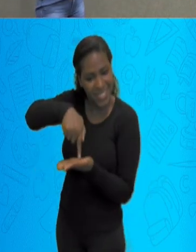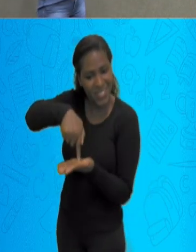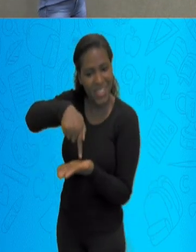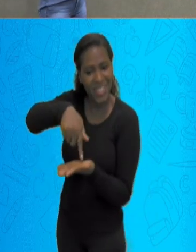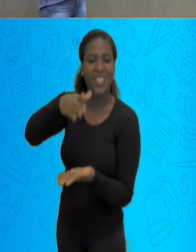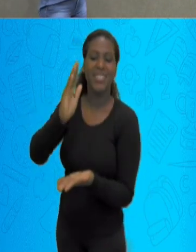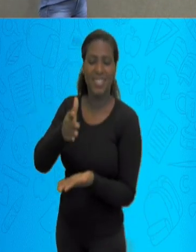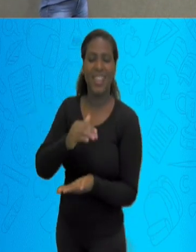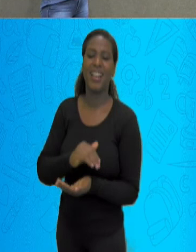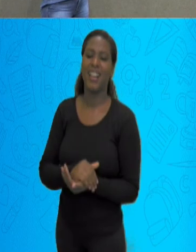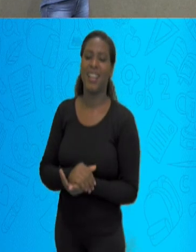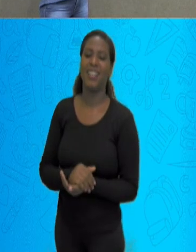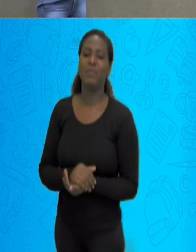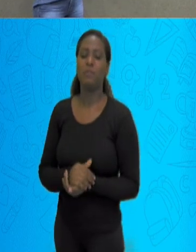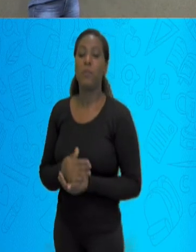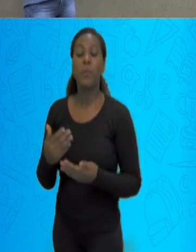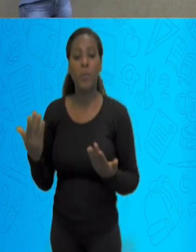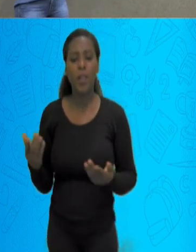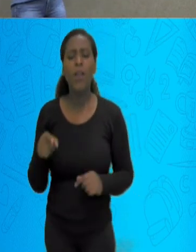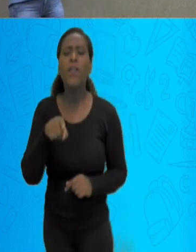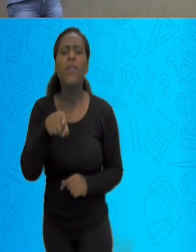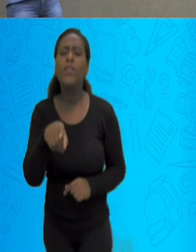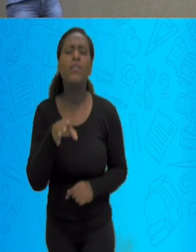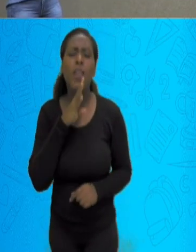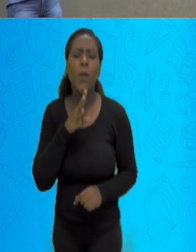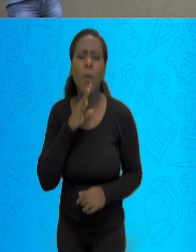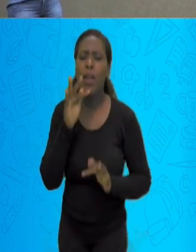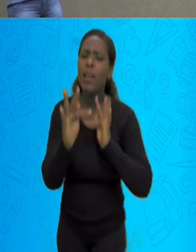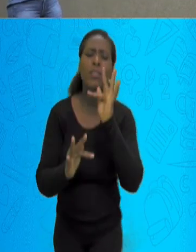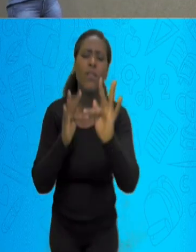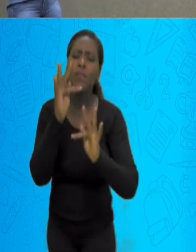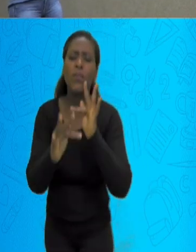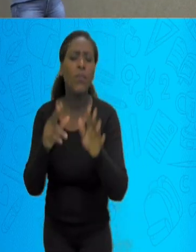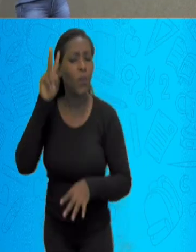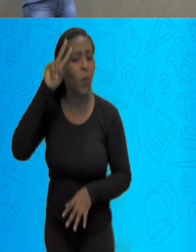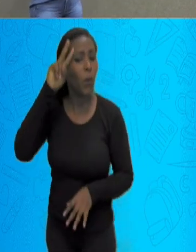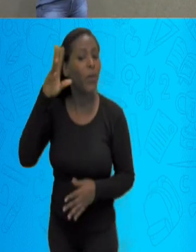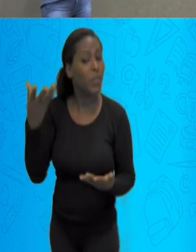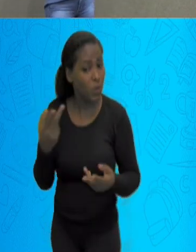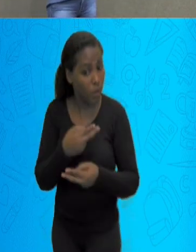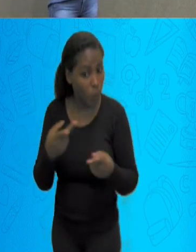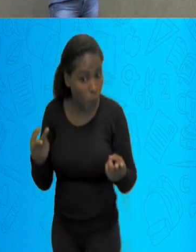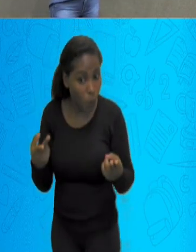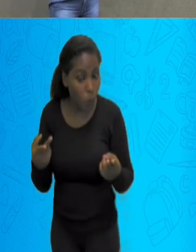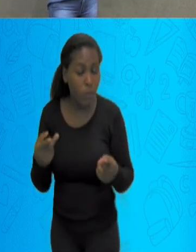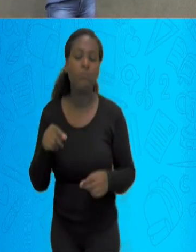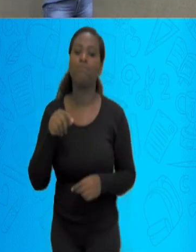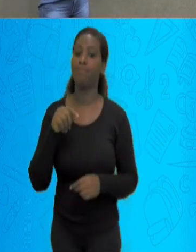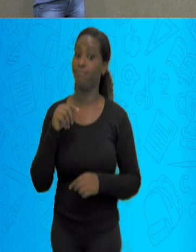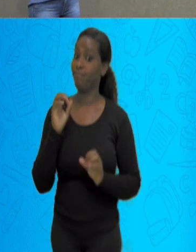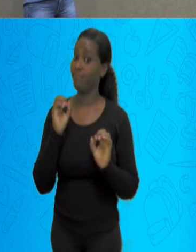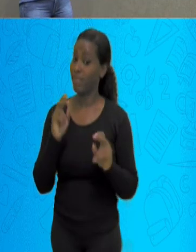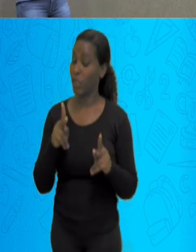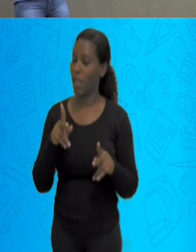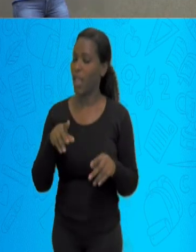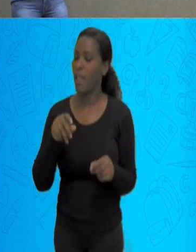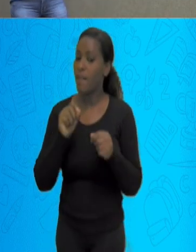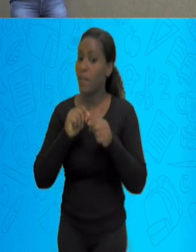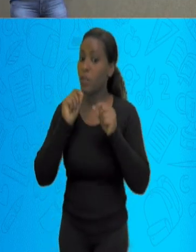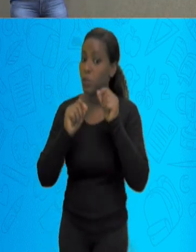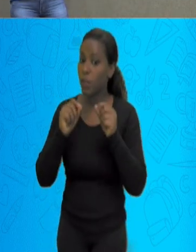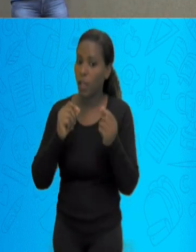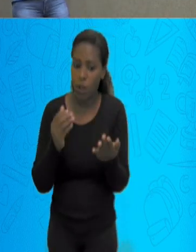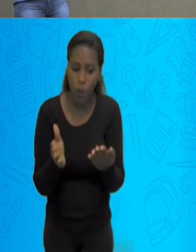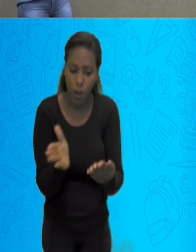E você, conhece alguma história de folclore? Agora é a sua parte. Escreva em seu caderno um resumo de alguma lenda